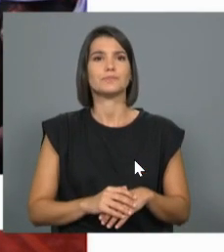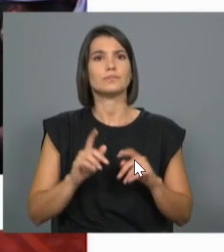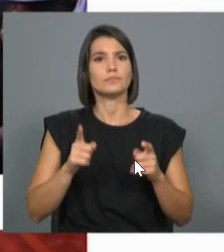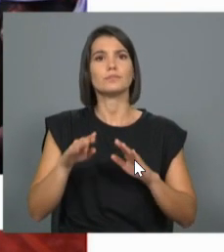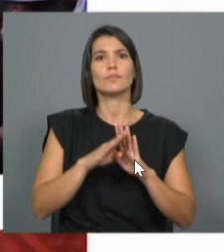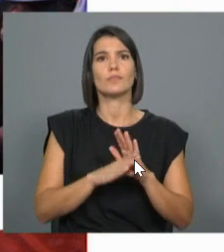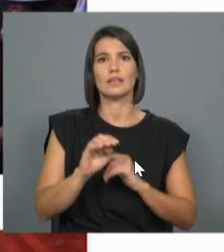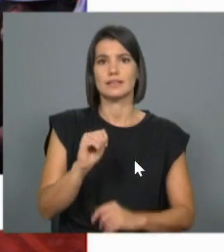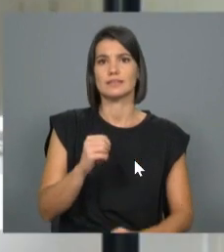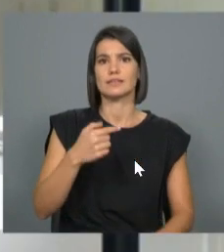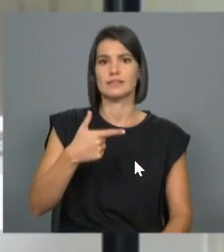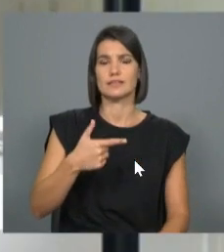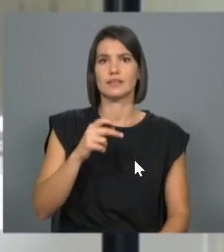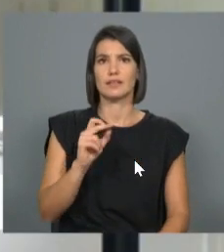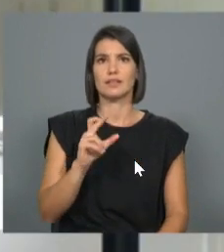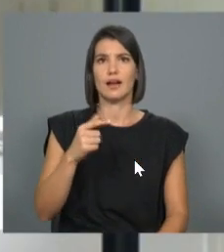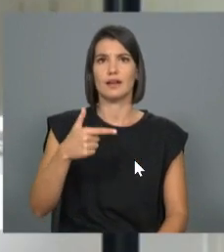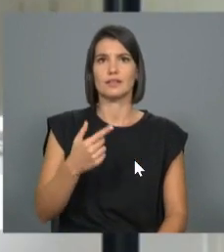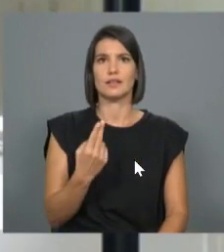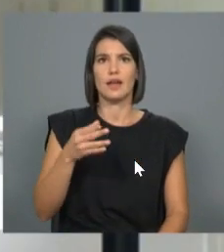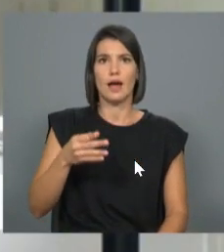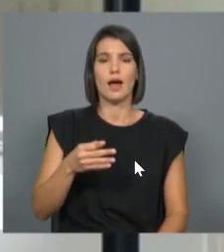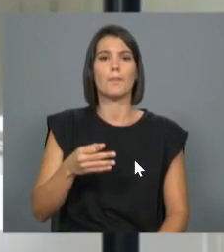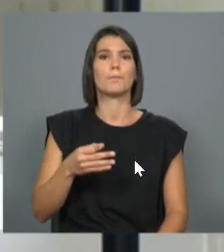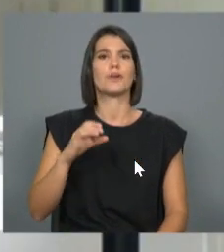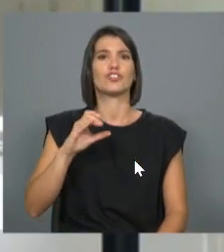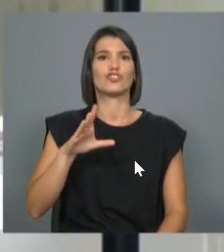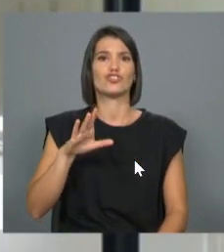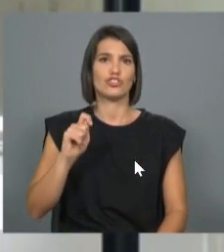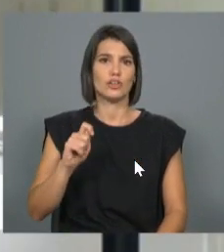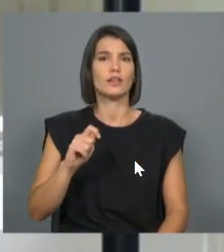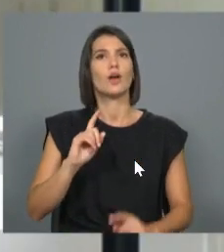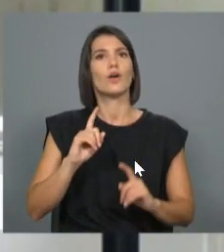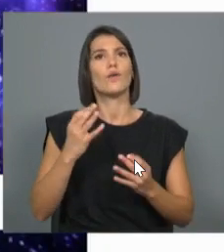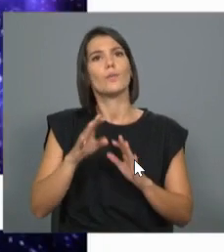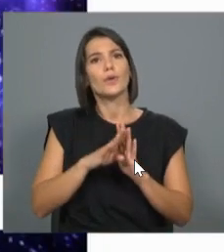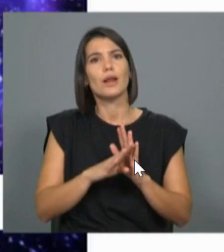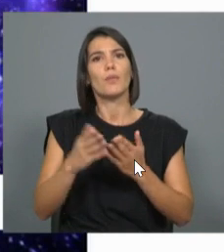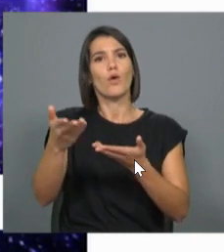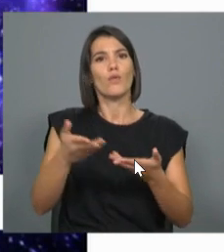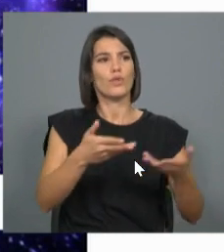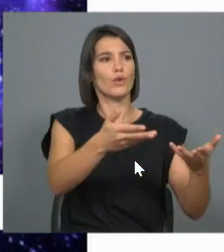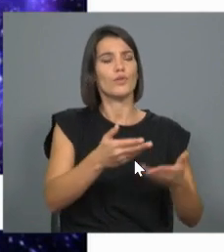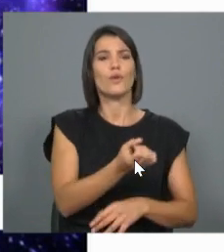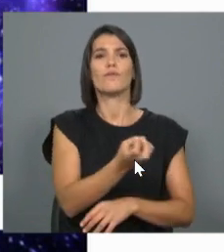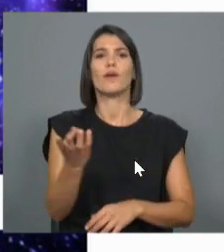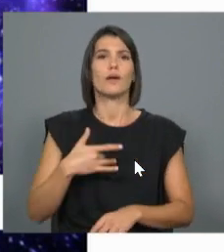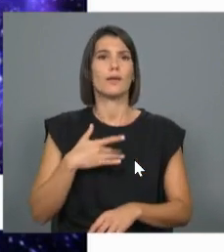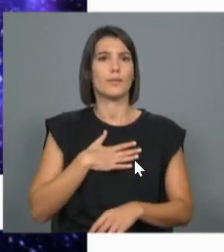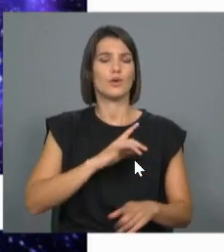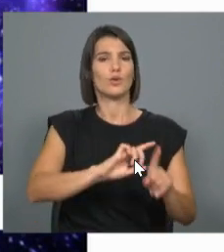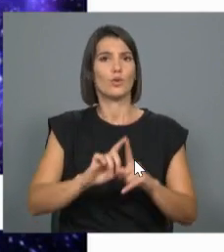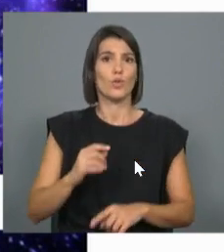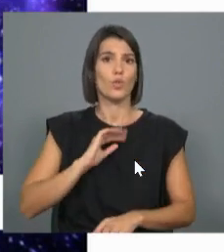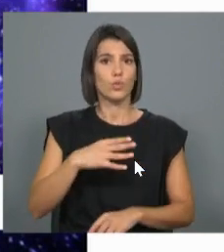programa Startup Chile, que era um programa de tecnologia que convidou uma série de empresários de todo o mundo